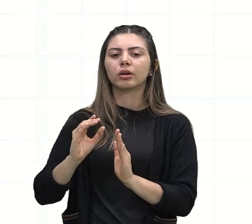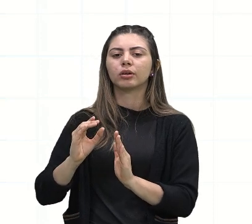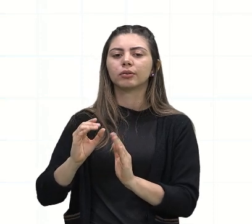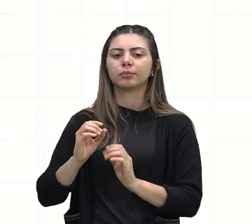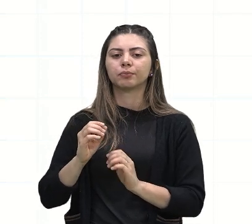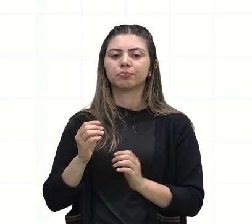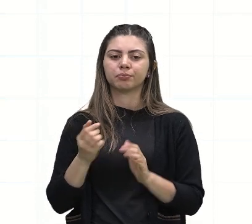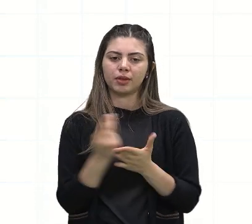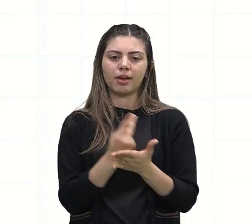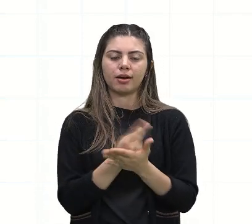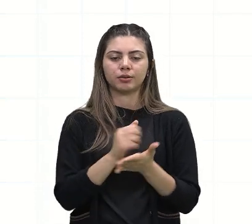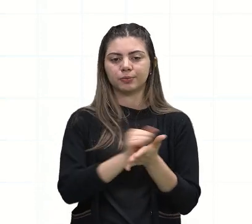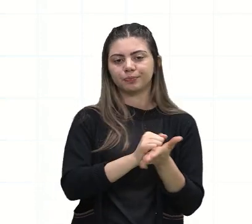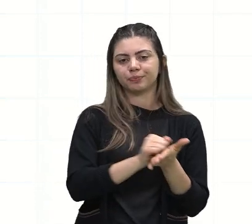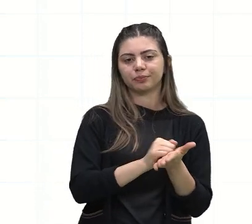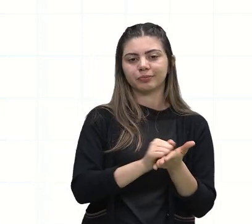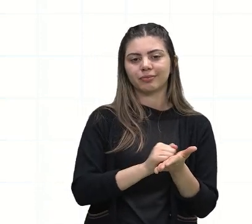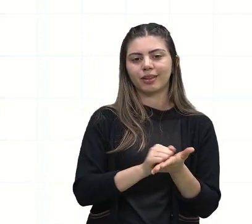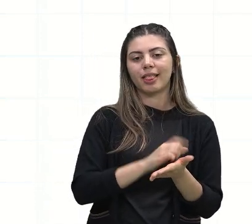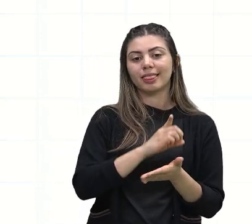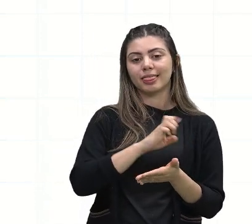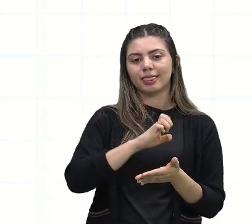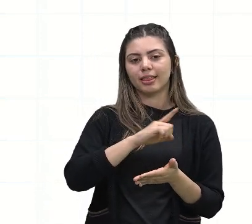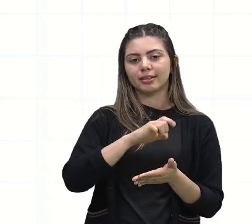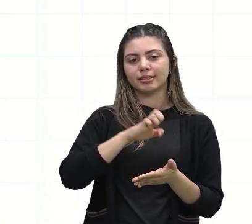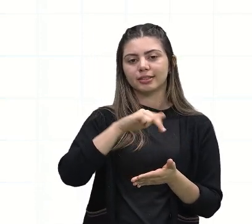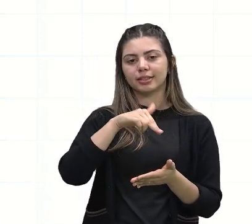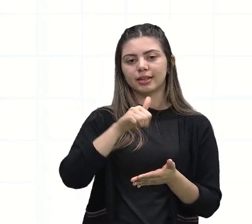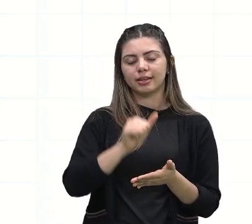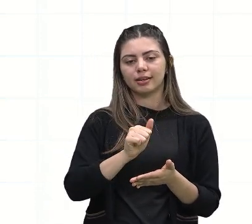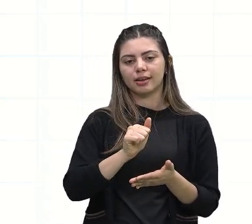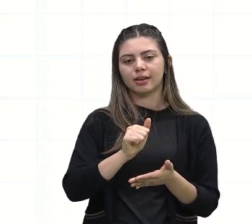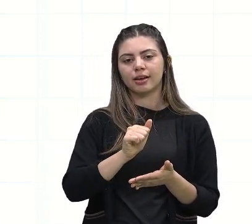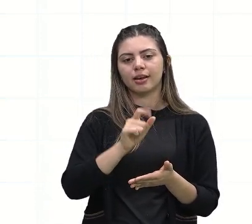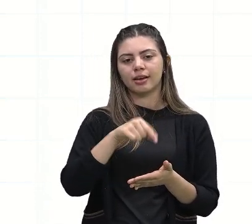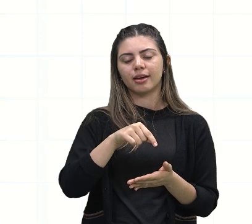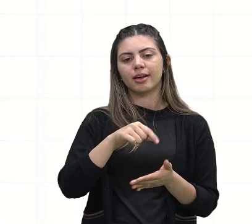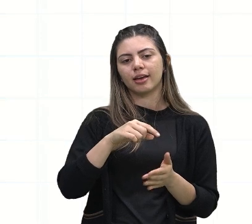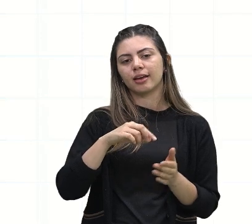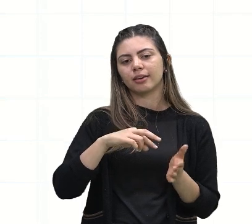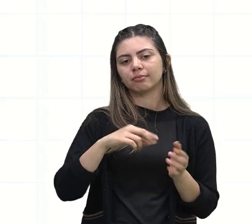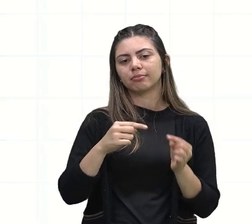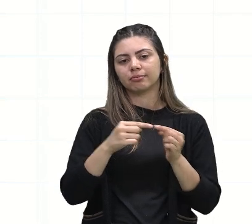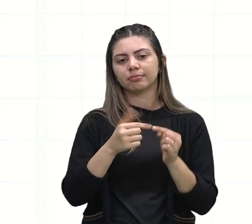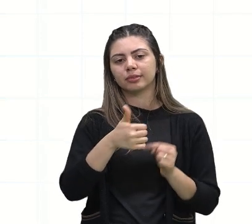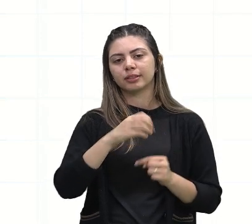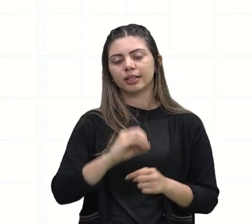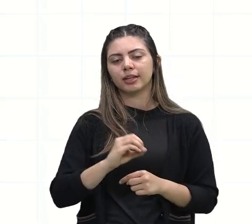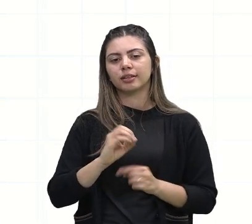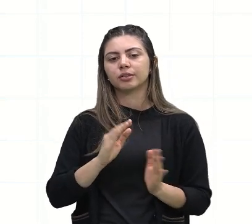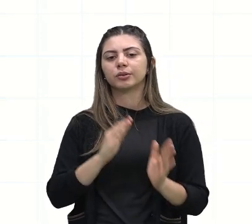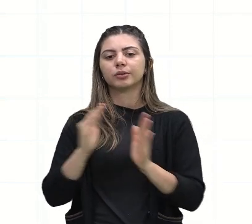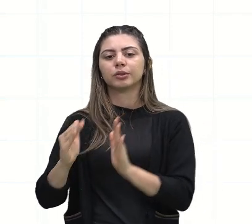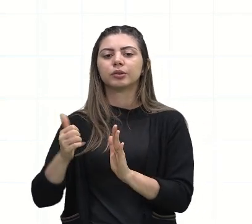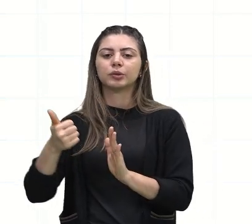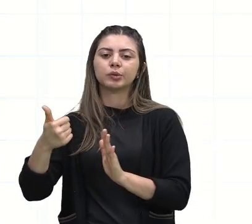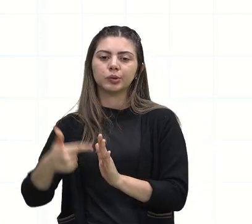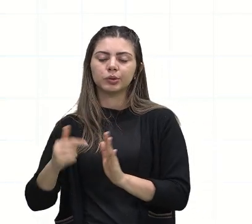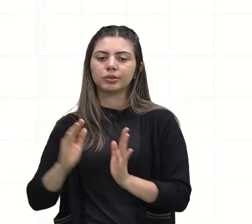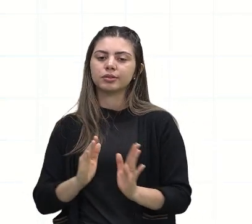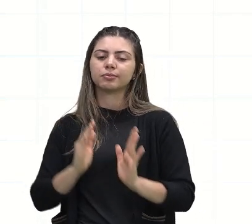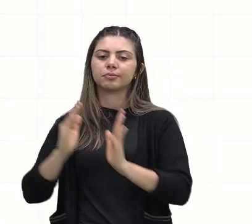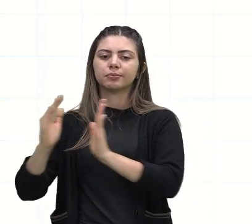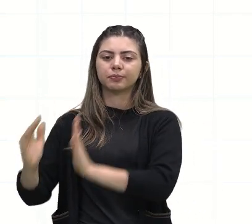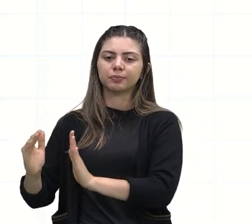aqui. Dezena é 10, significa 10. E dúzia que representa 12. E o